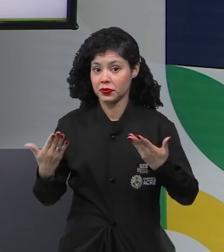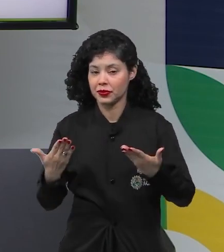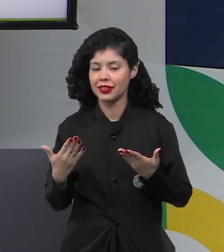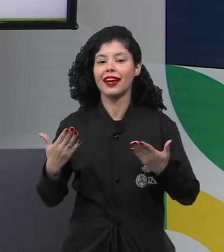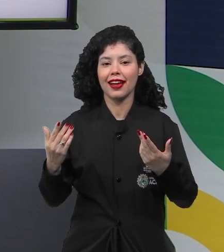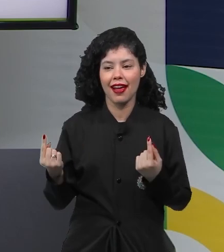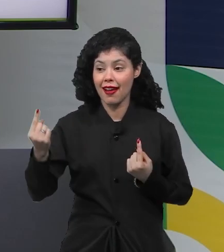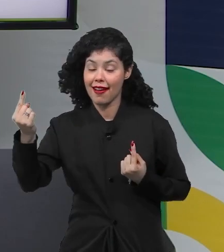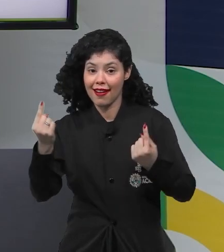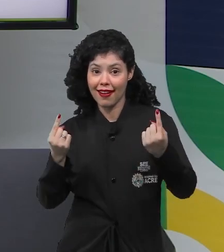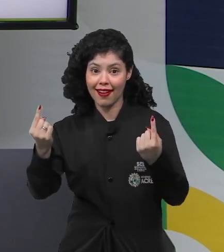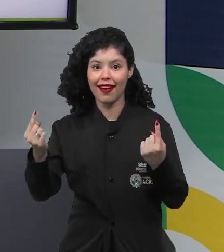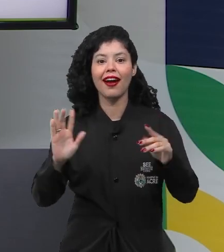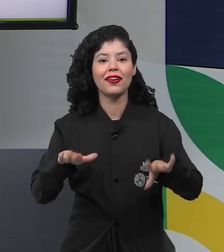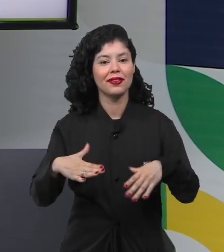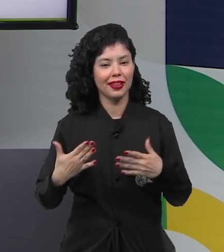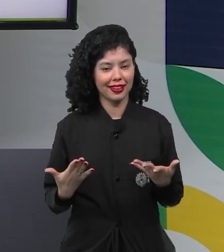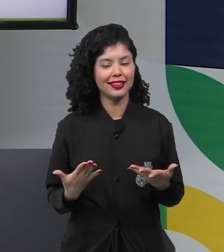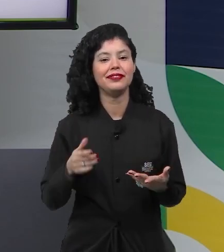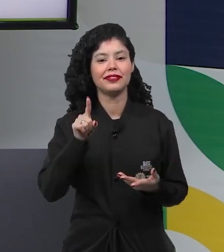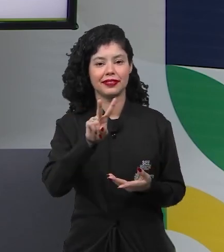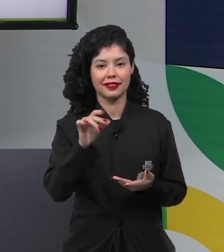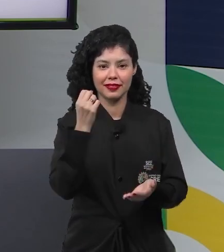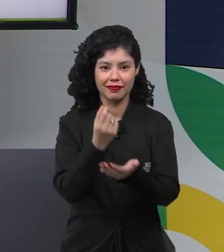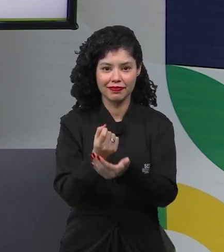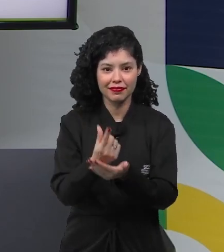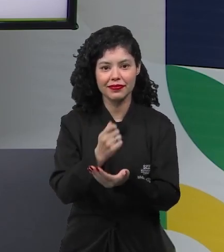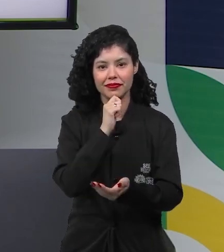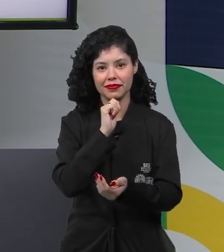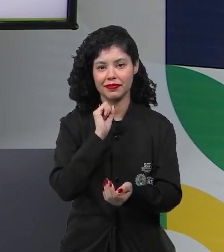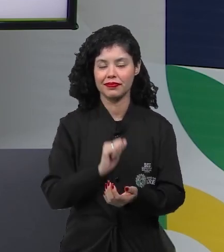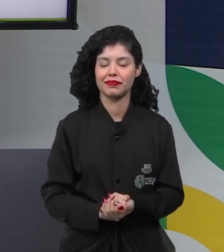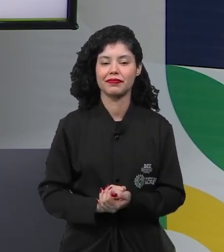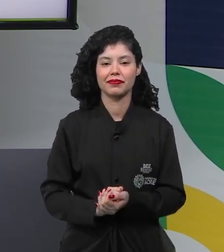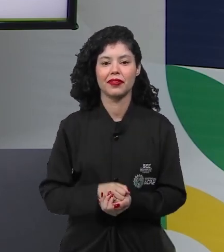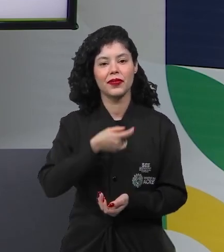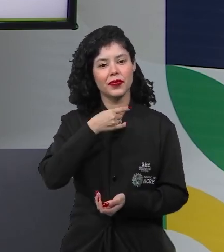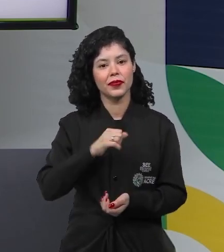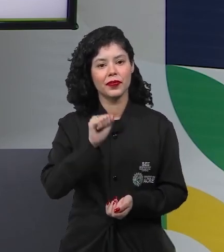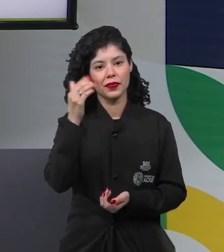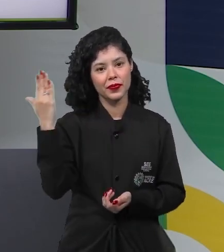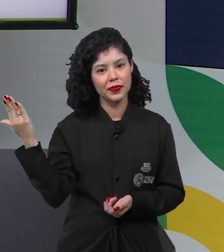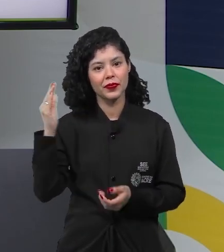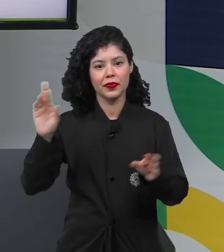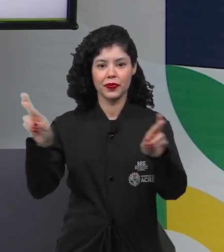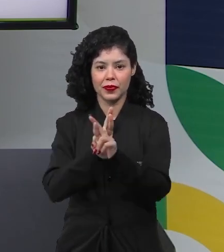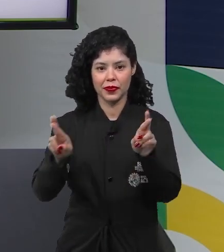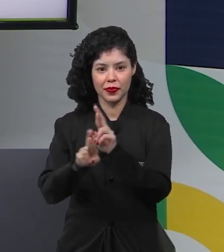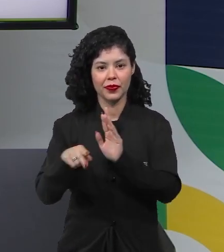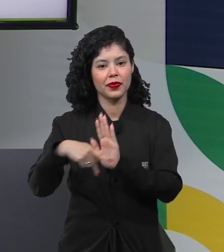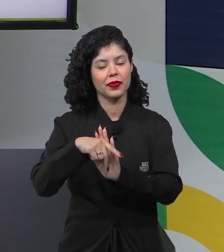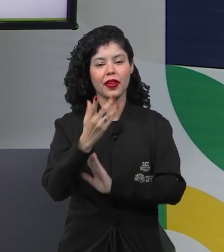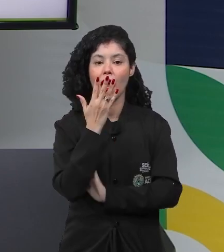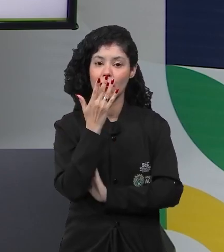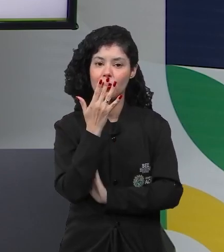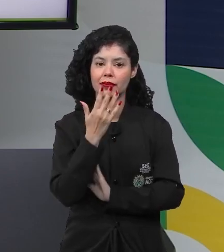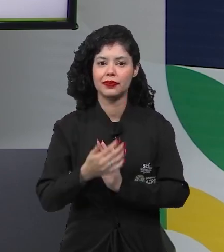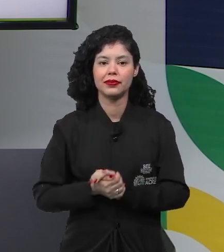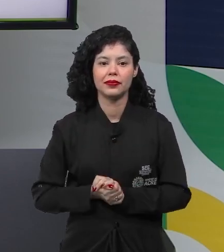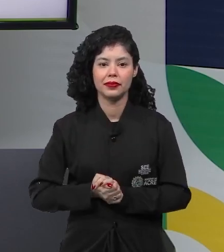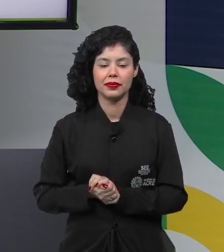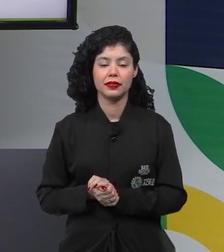torcida, para qual boi você torce, você vai comprar o refrigerante que é relacionado à sua cor. Então,